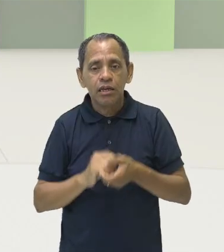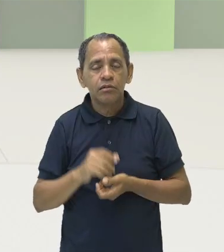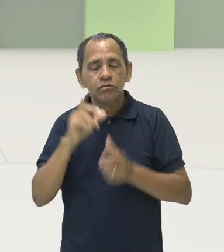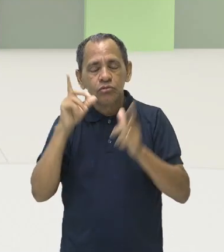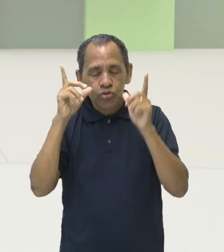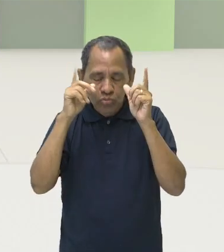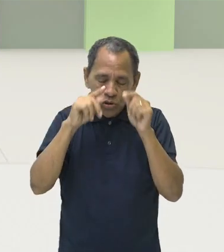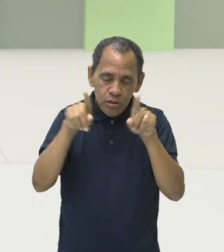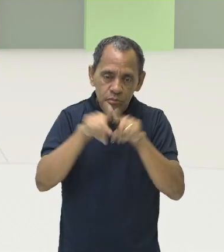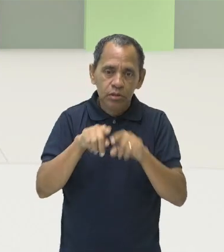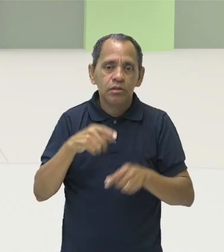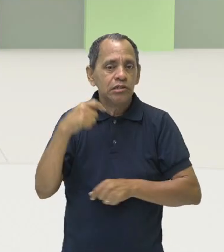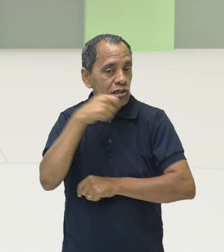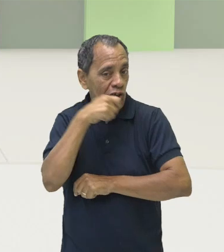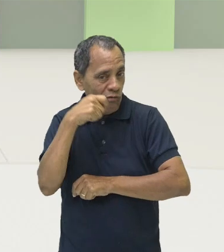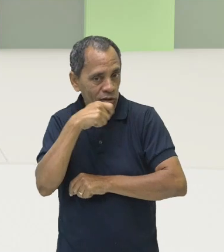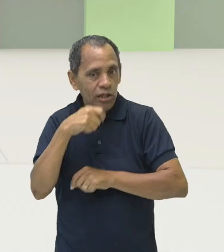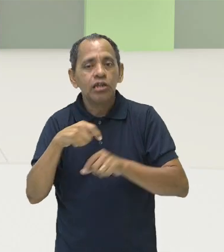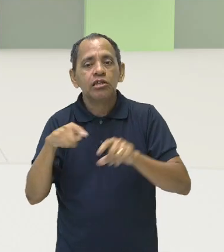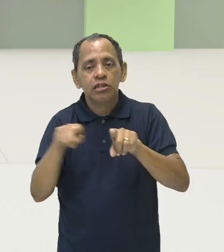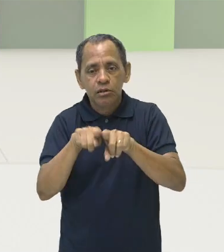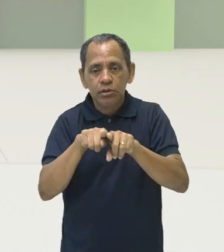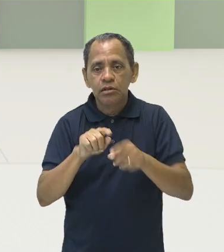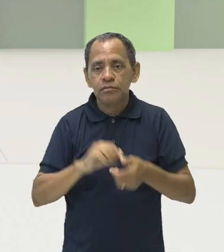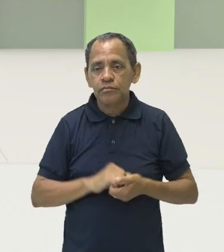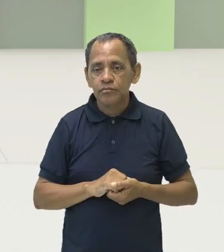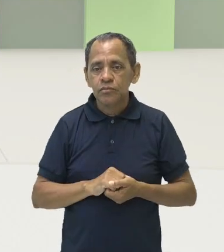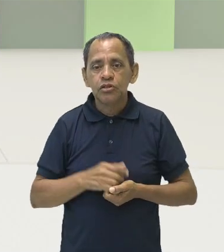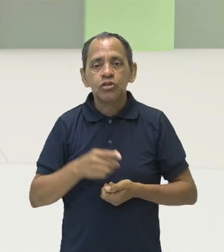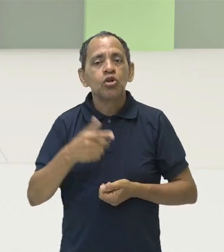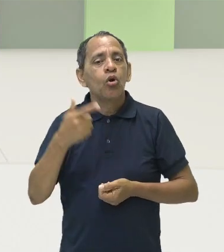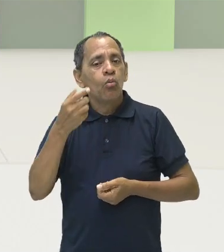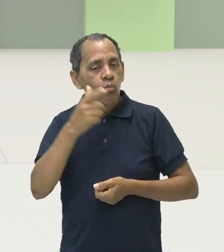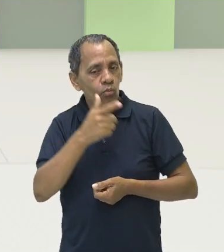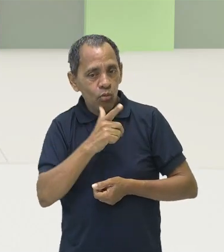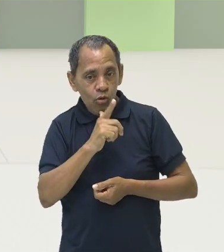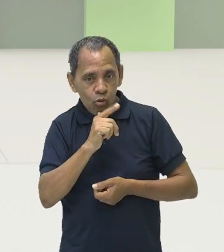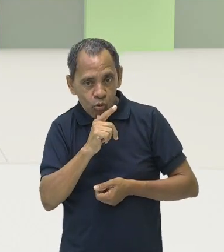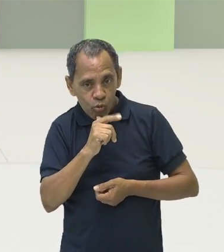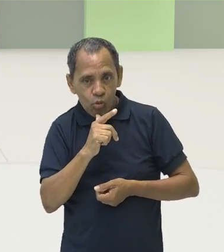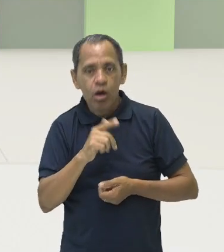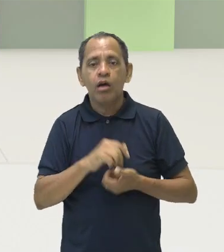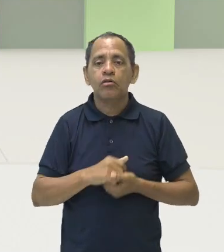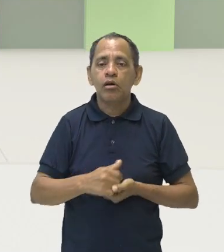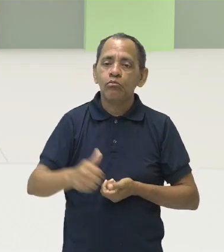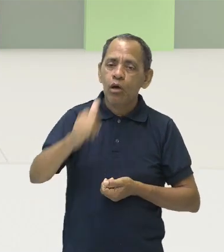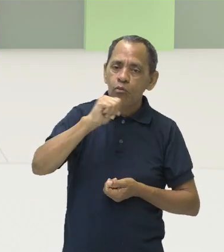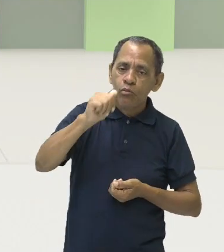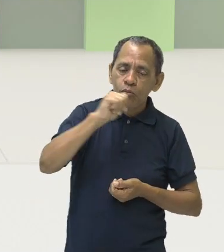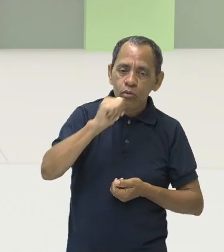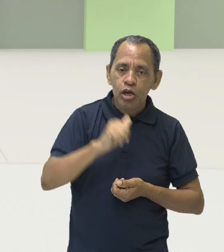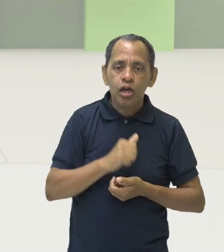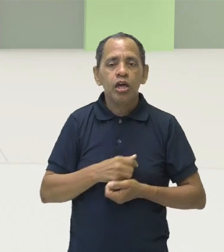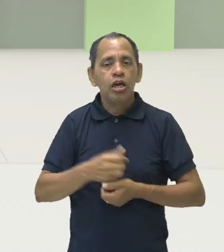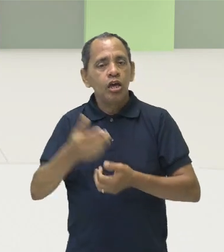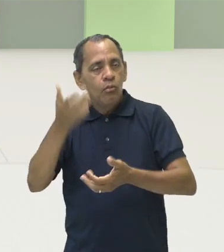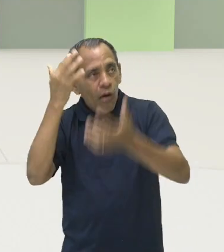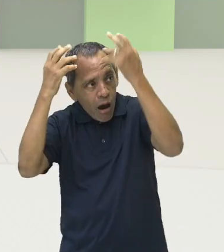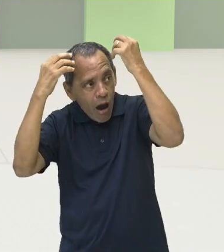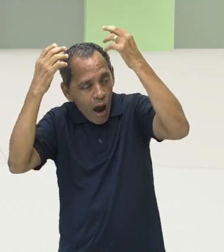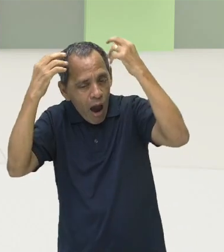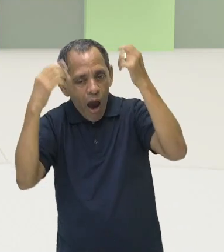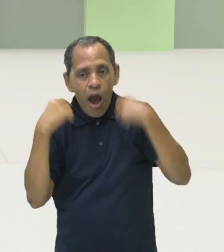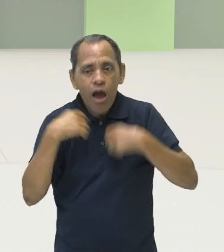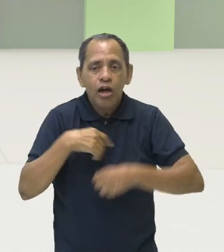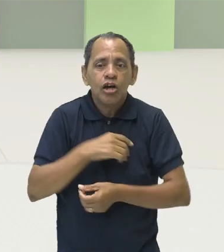escova os dentes para dormir. A gente precisa da água, né? Para consumo, para banho, para preparar refeições, para lavar as mãos,